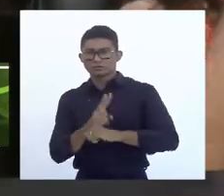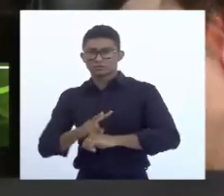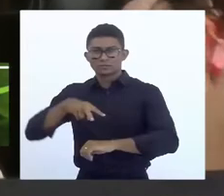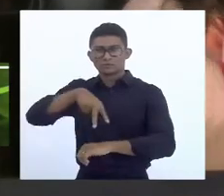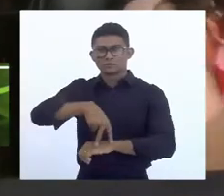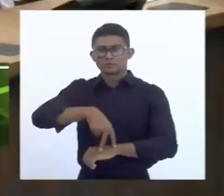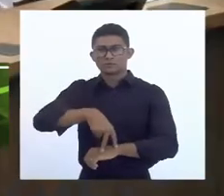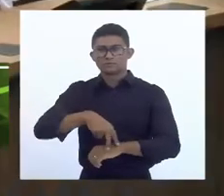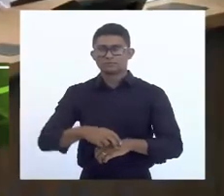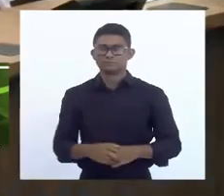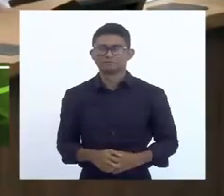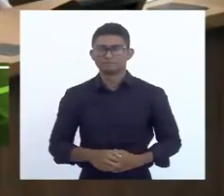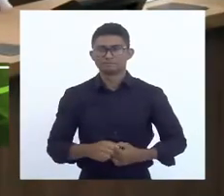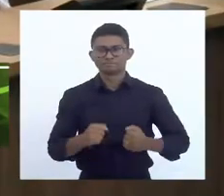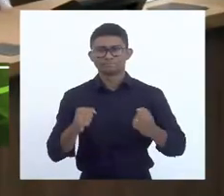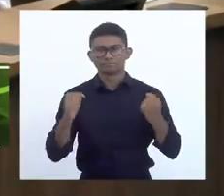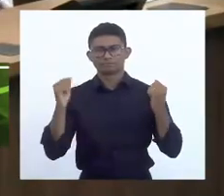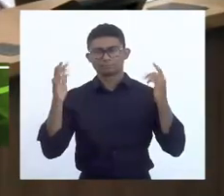levantamos.